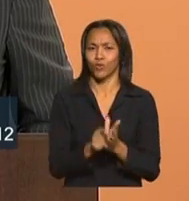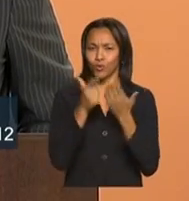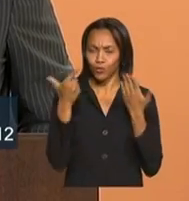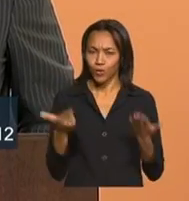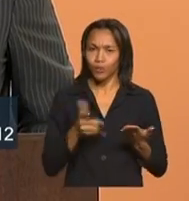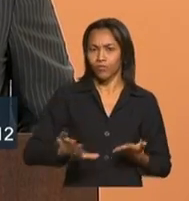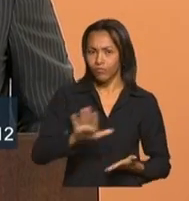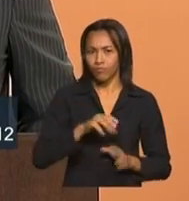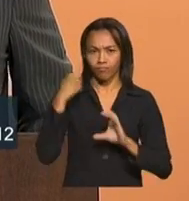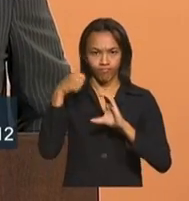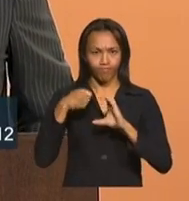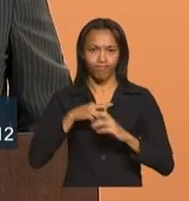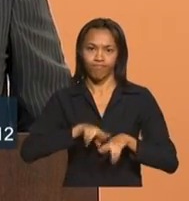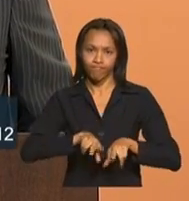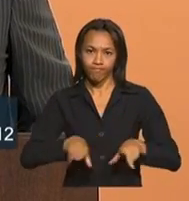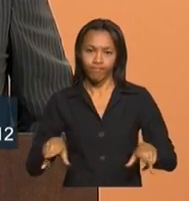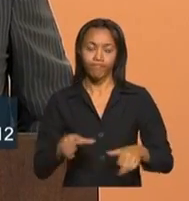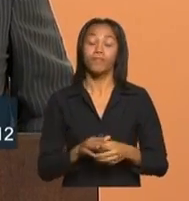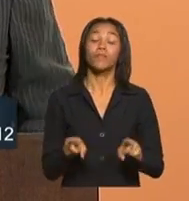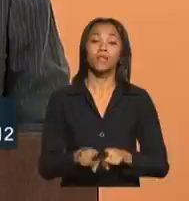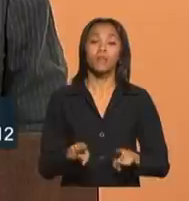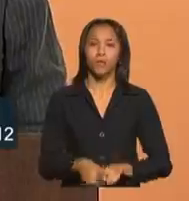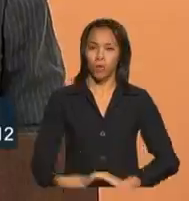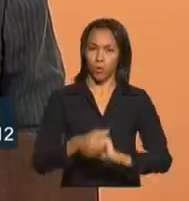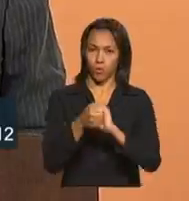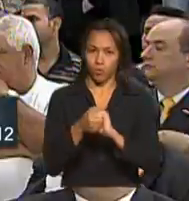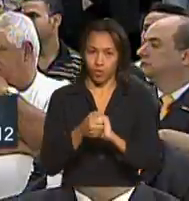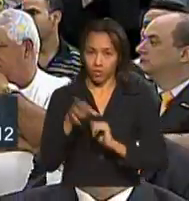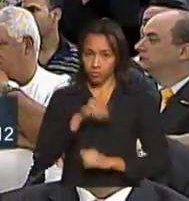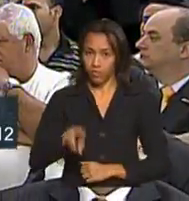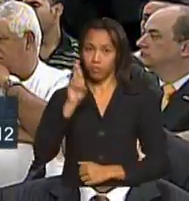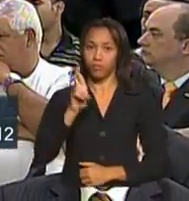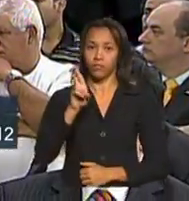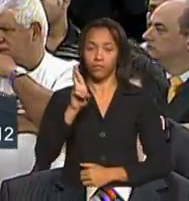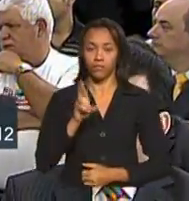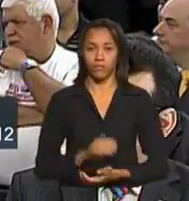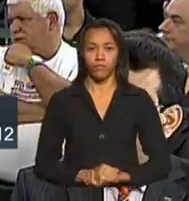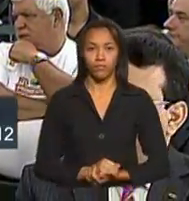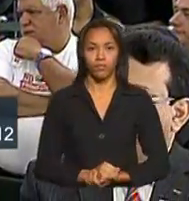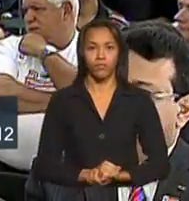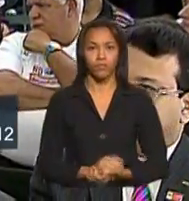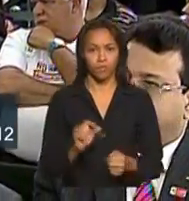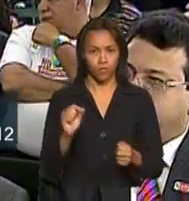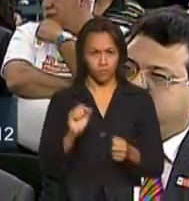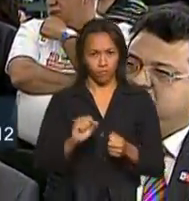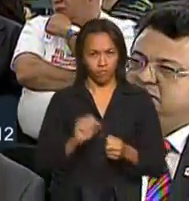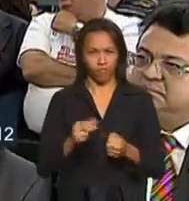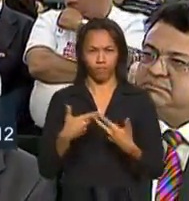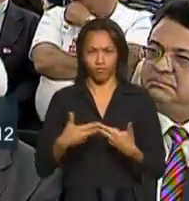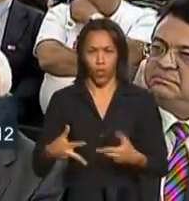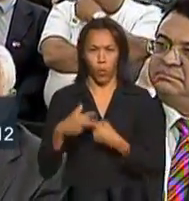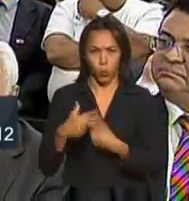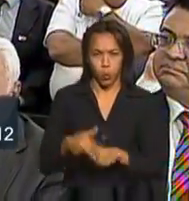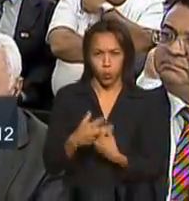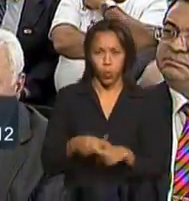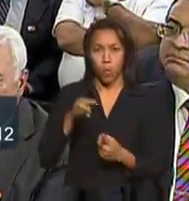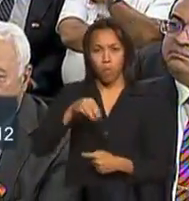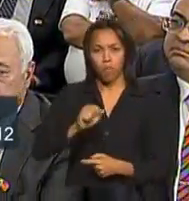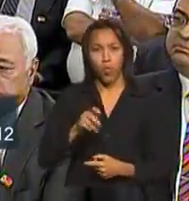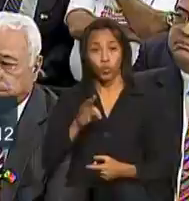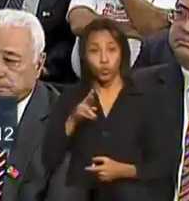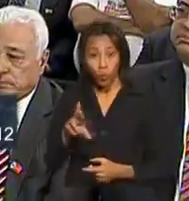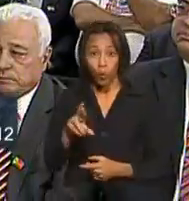presentes, cumprimentar os senhores e senhoras representantes dos fabricantes automotores,